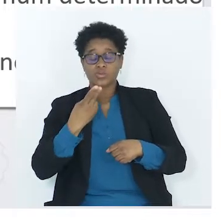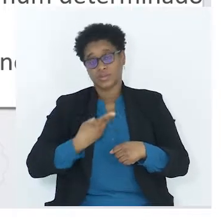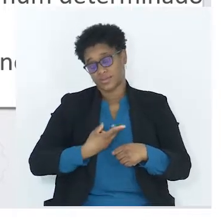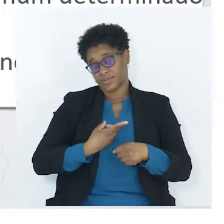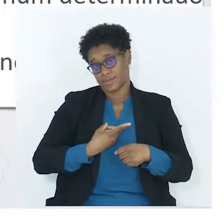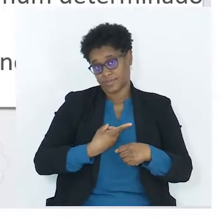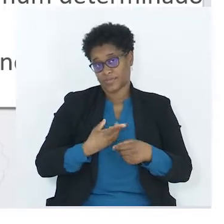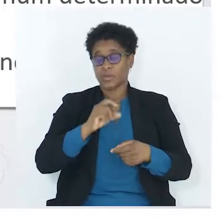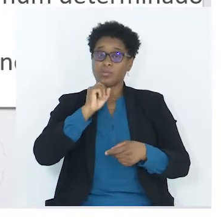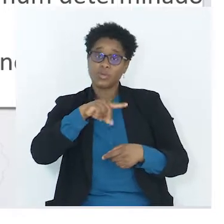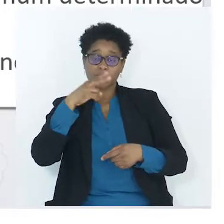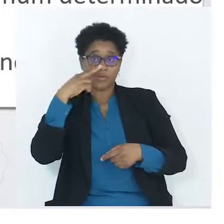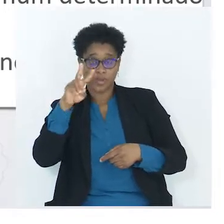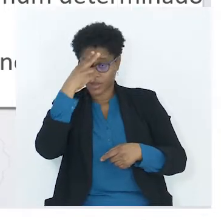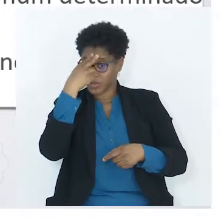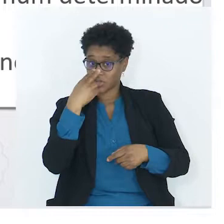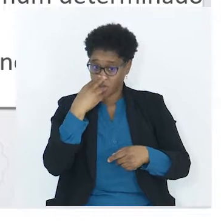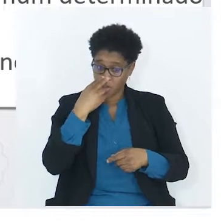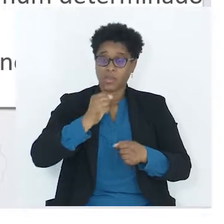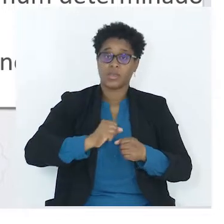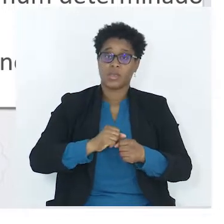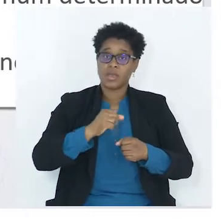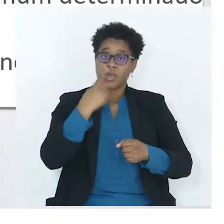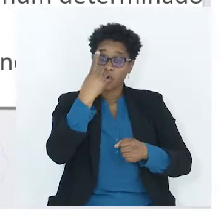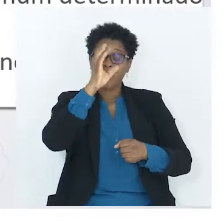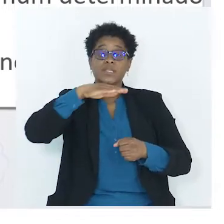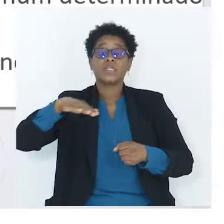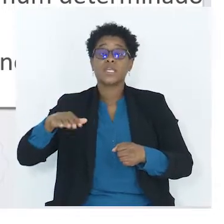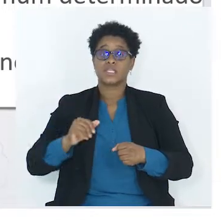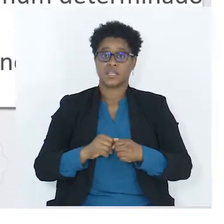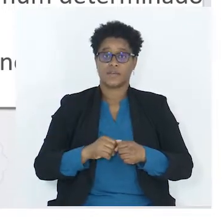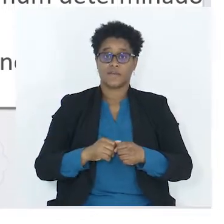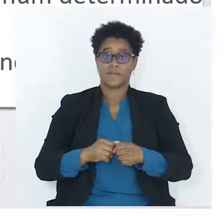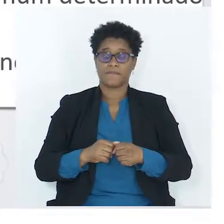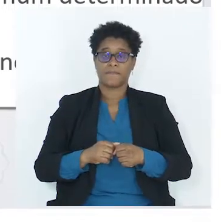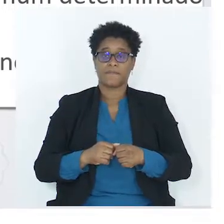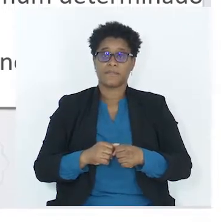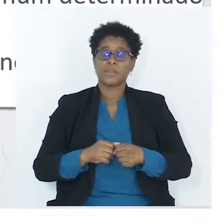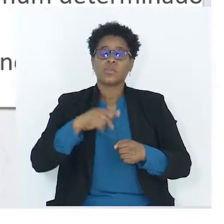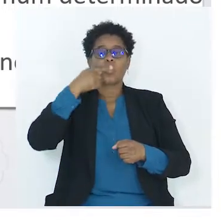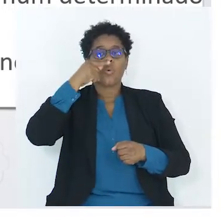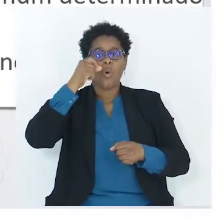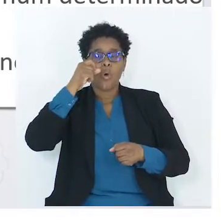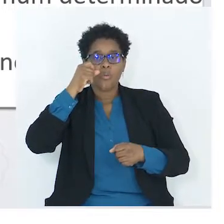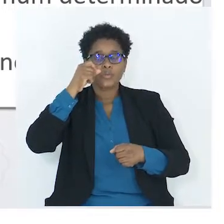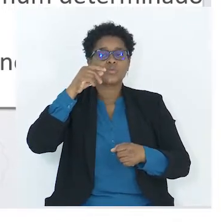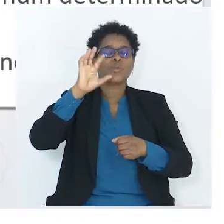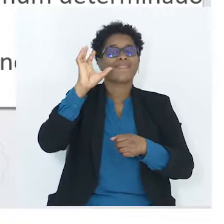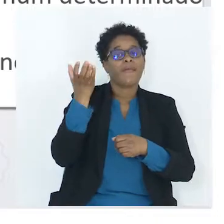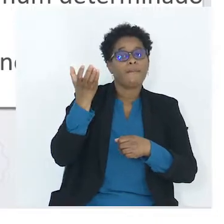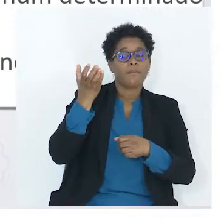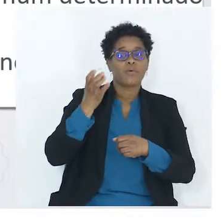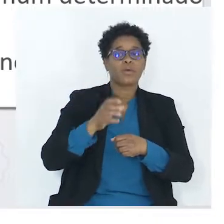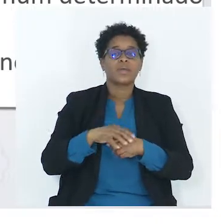Ou seja, podemos ver que a história é uma ciência dos homens